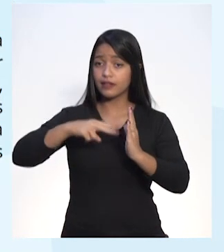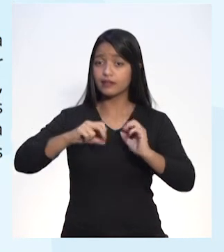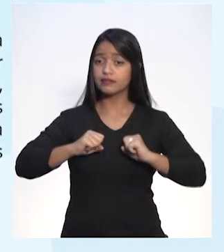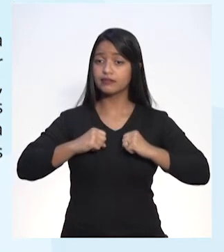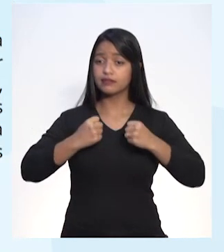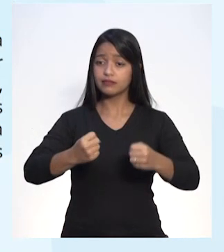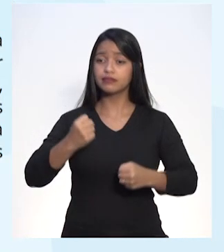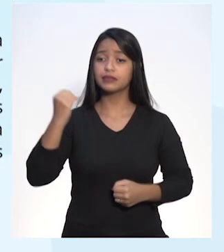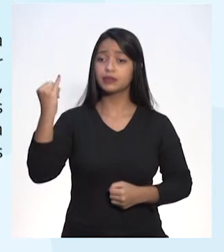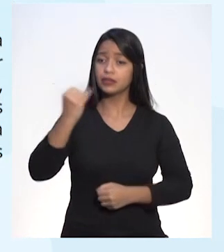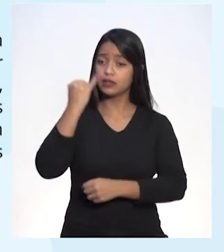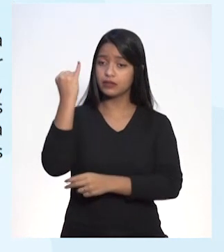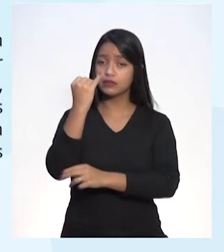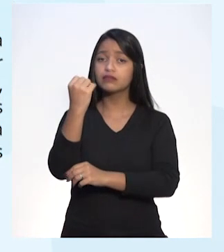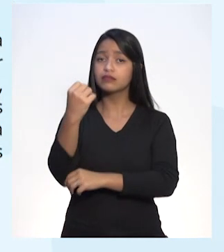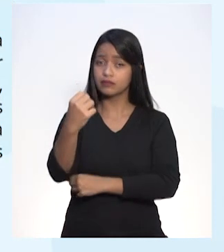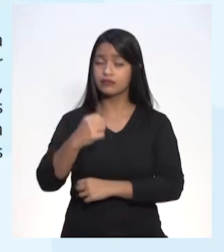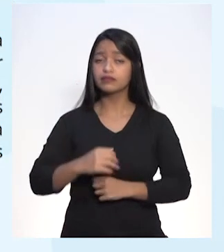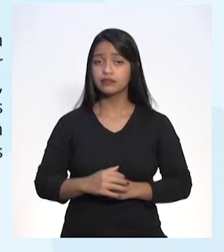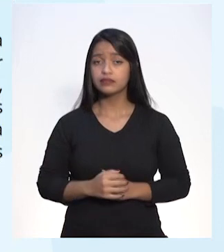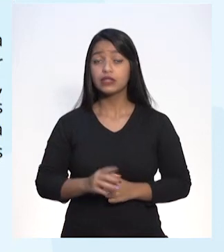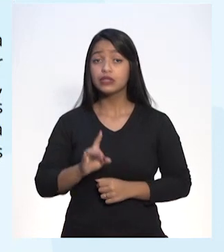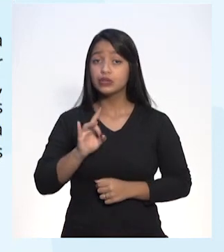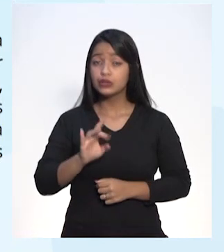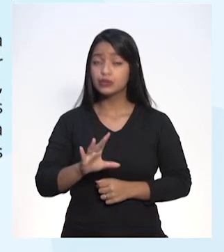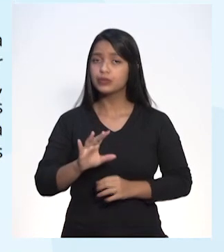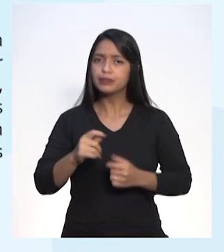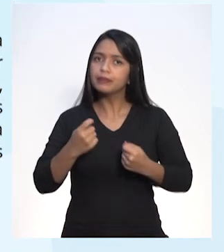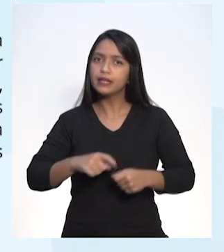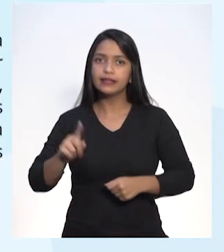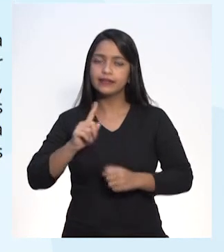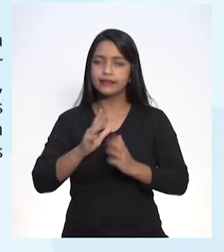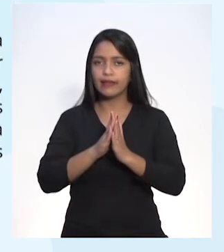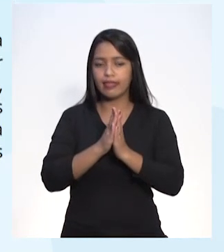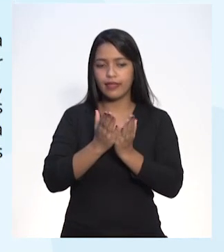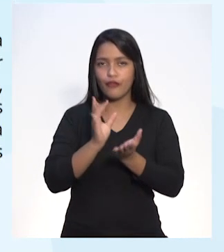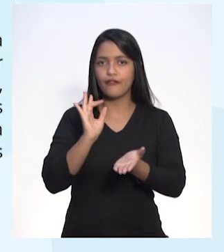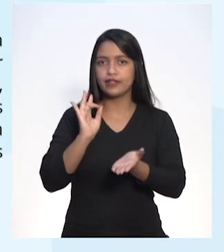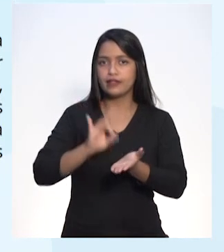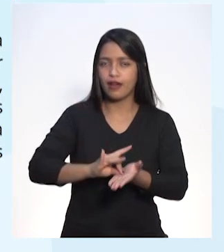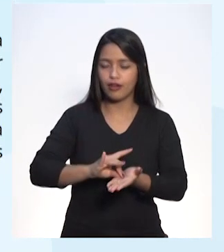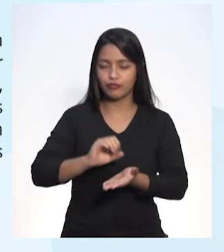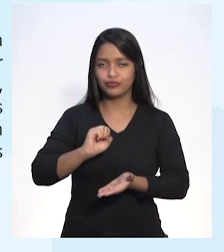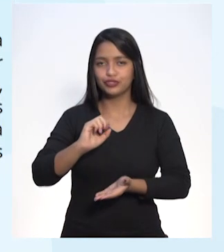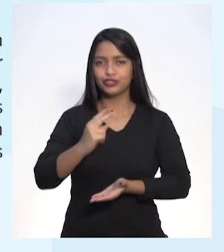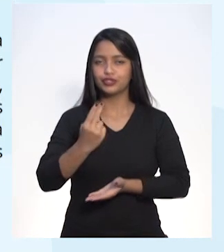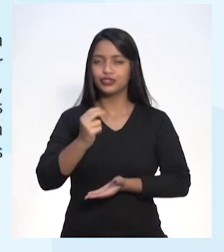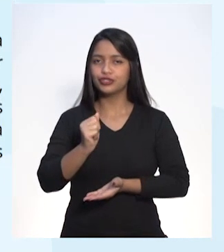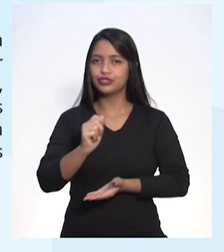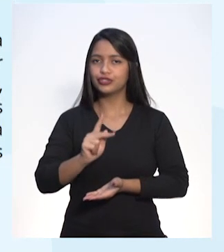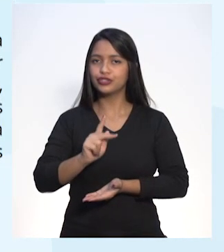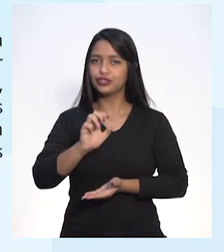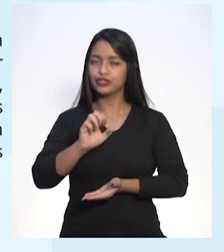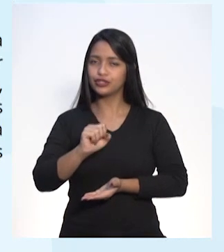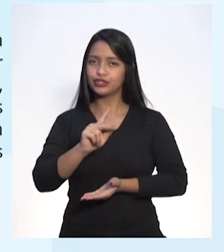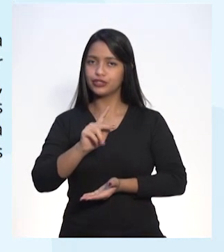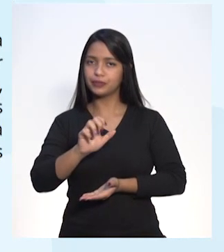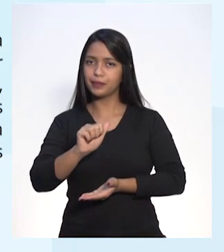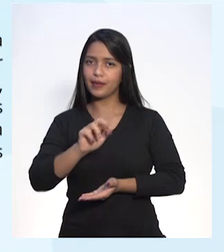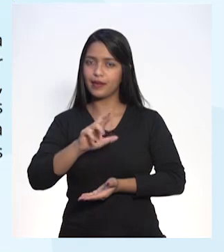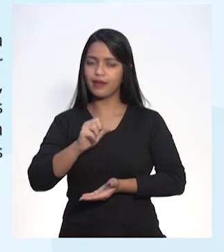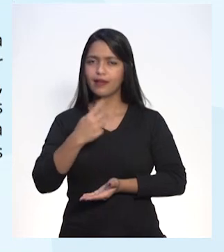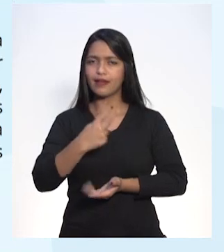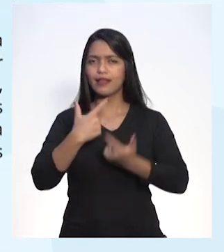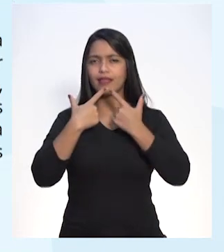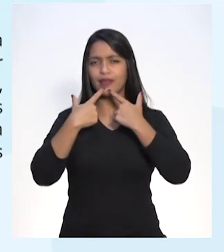pais depois. Então, já está falando até da morte venturosa que eles terão. Não vou dar mais spoiler, não vou falar quem morreu,